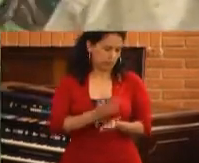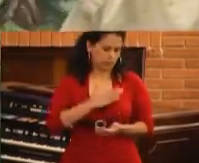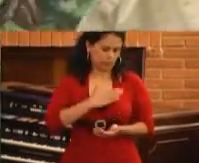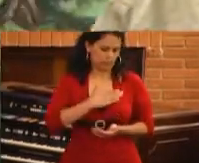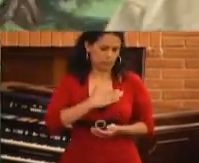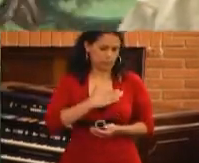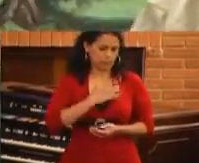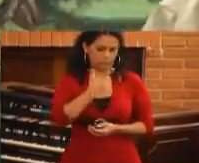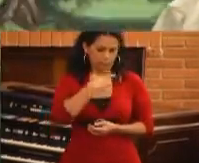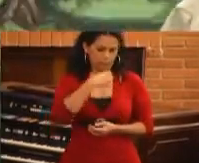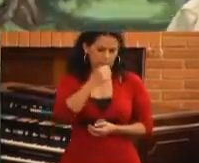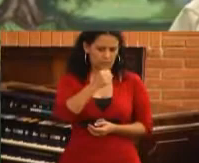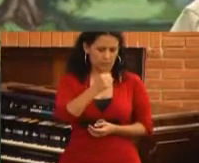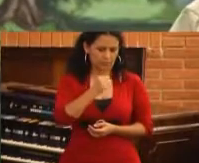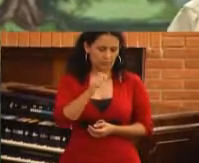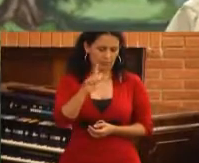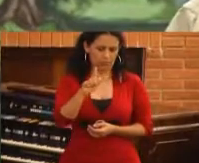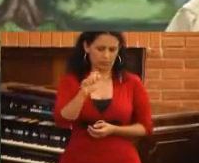Venceste, Galileu.